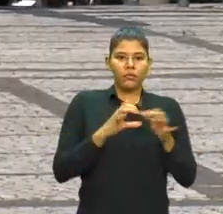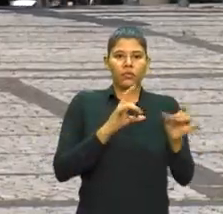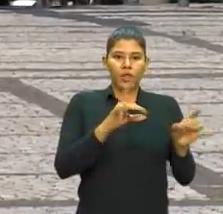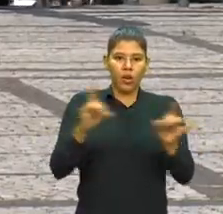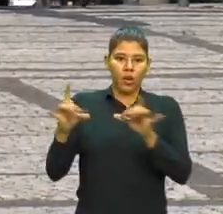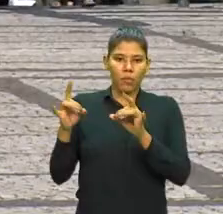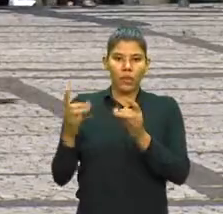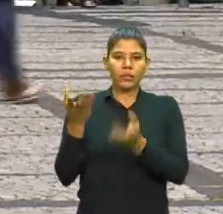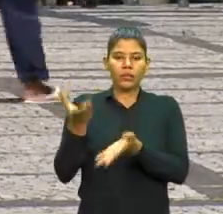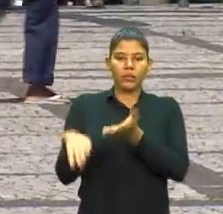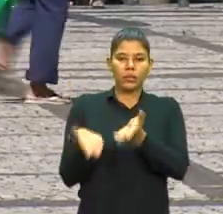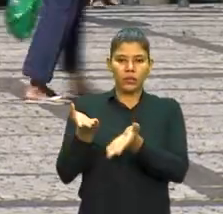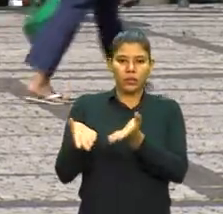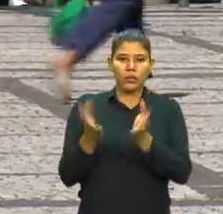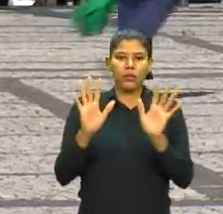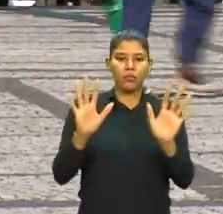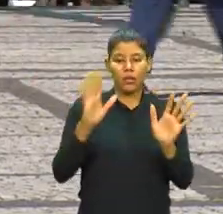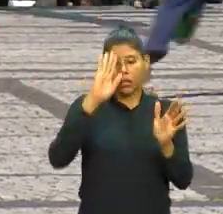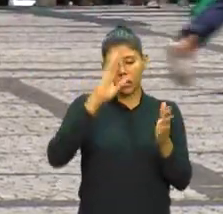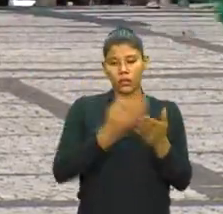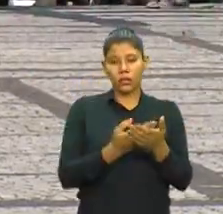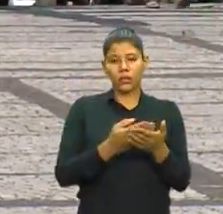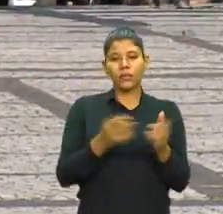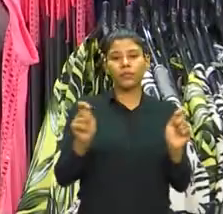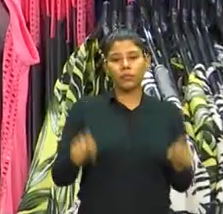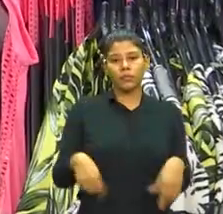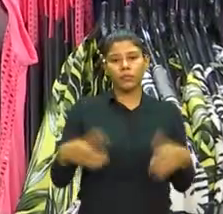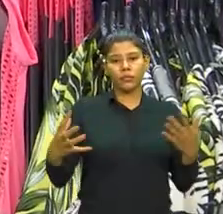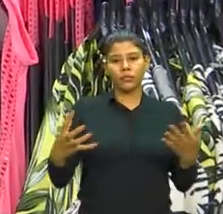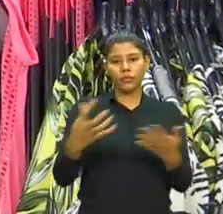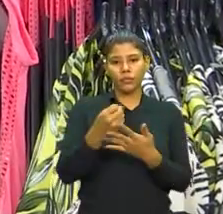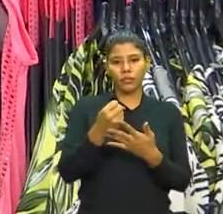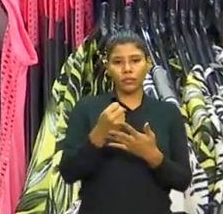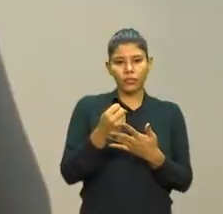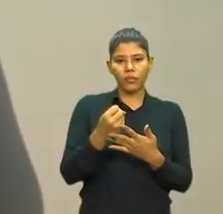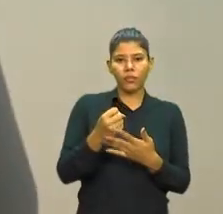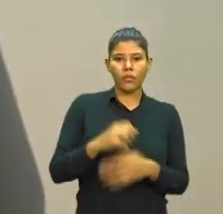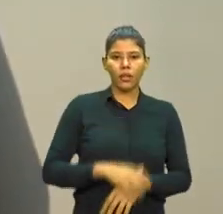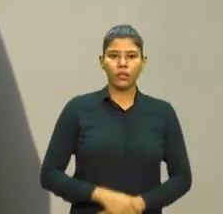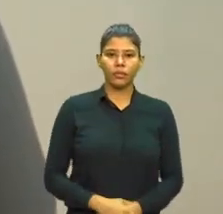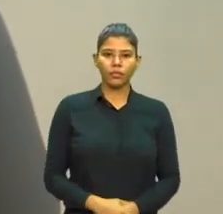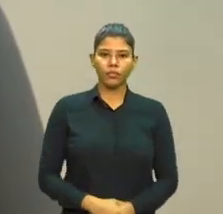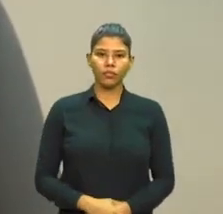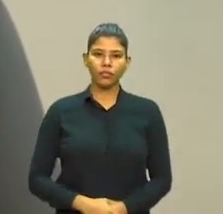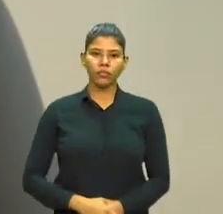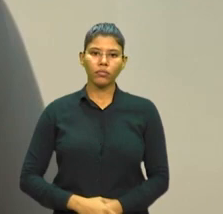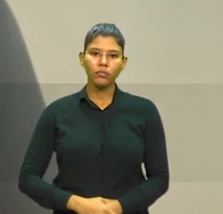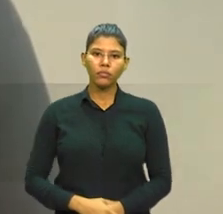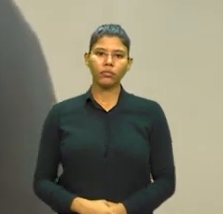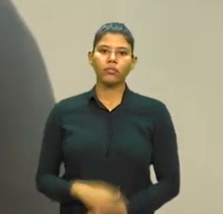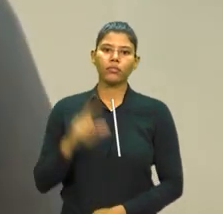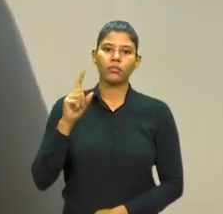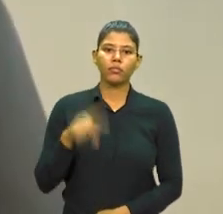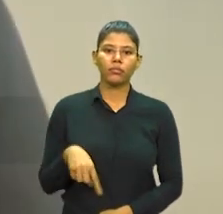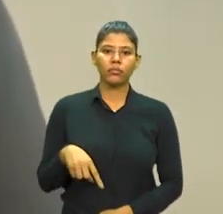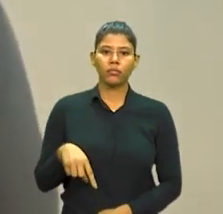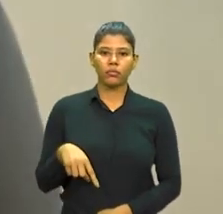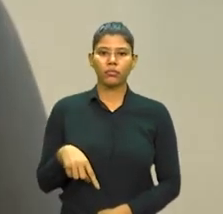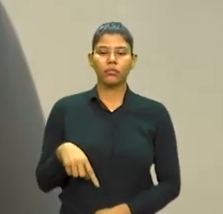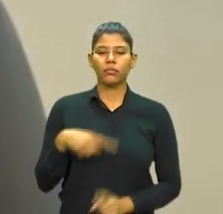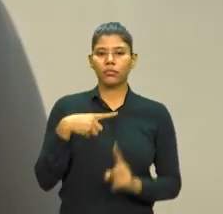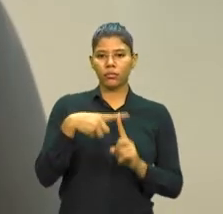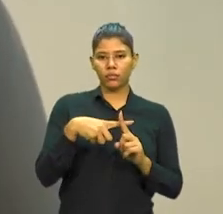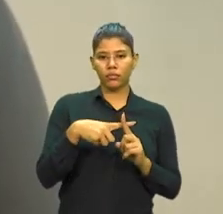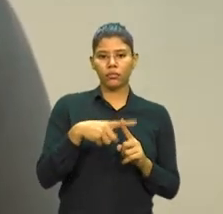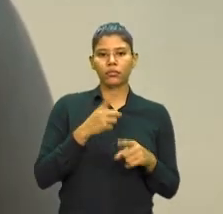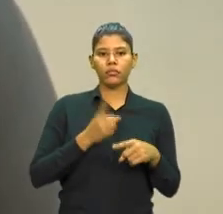serviços mas acredita na recuperação puxada exatamente por estes segmentos o cenário é bastante promissor visto que a gente